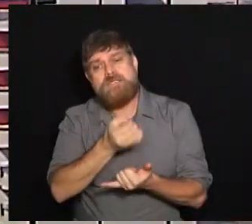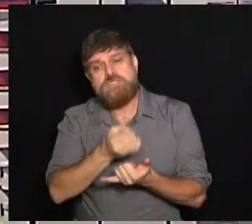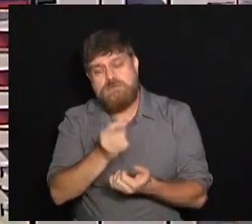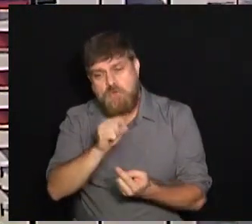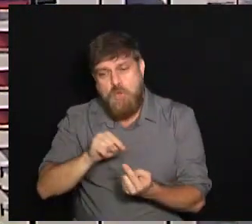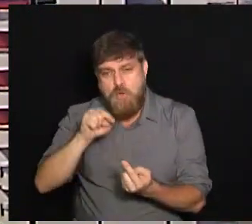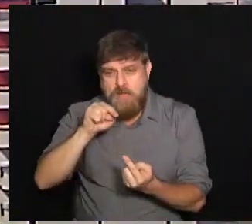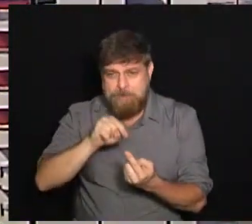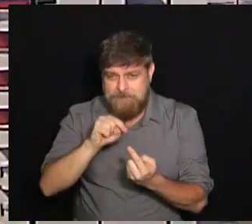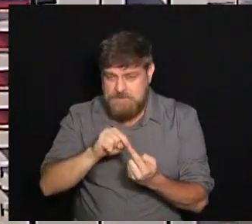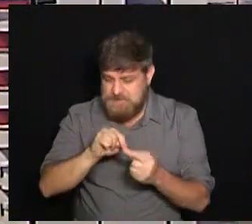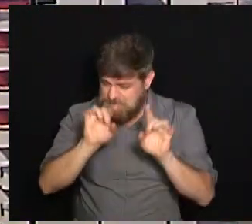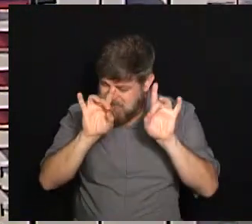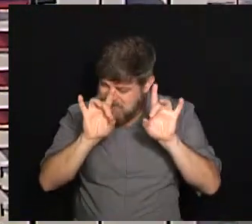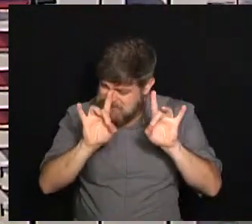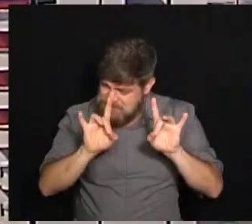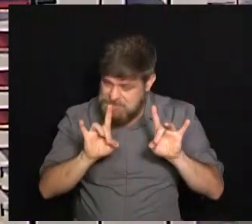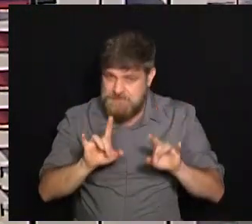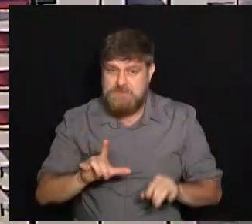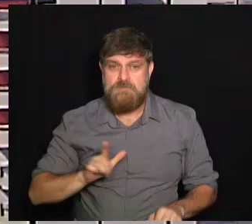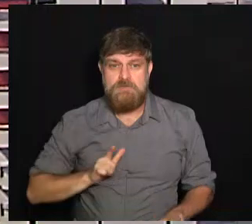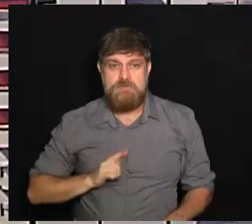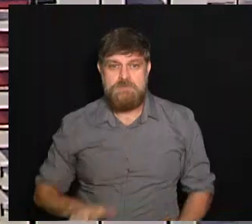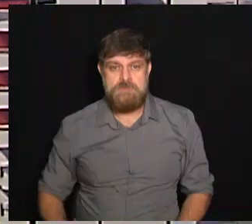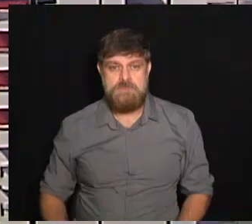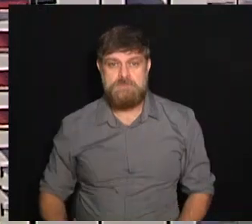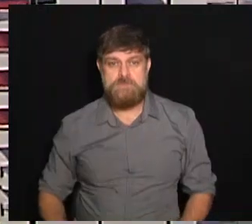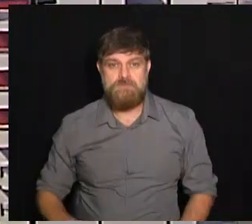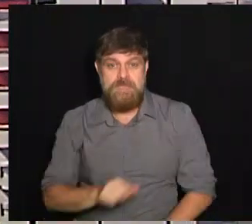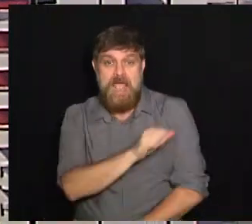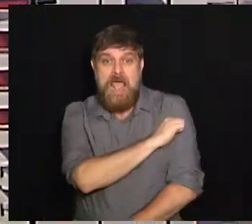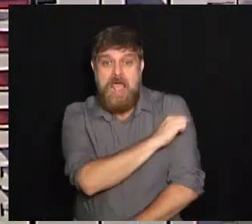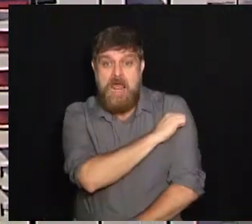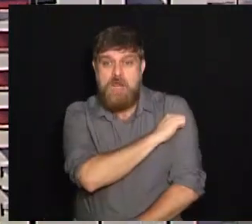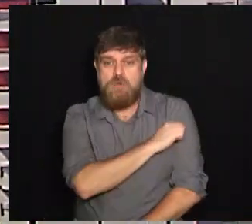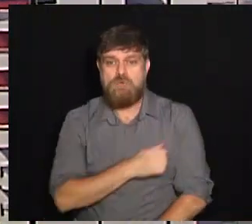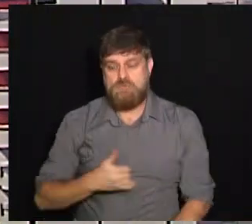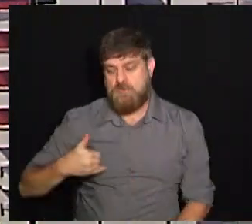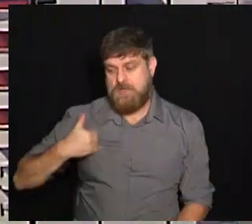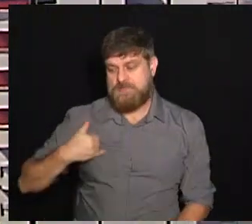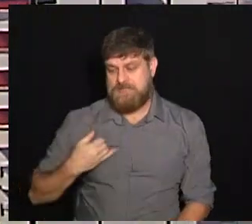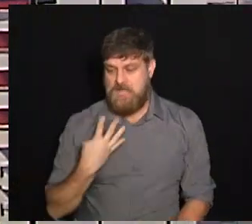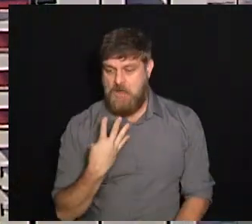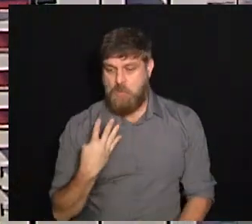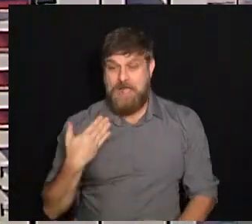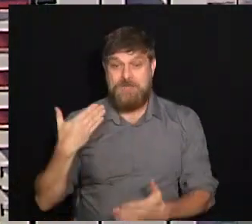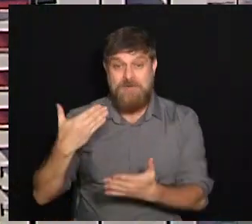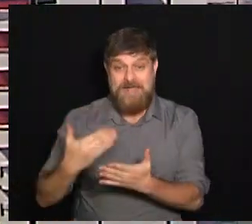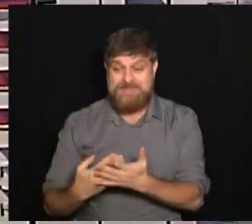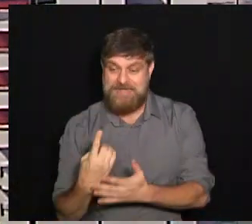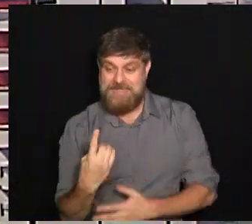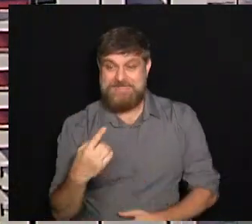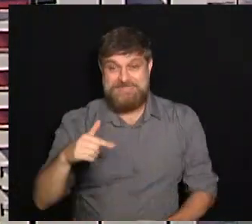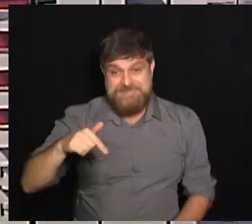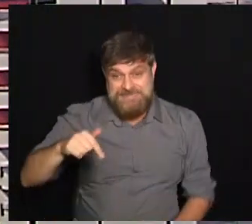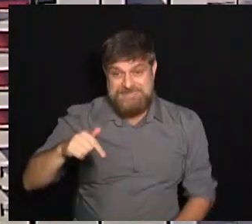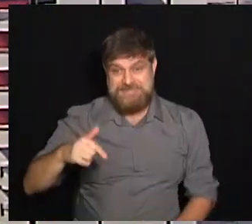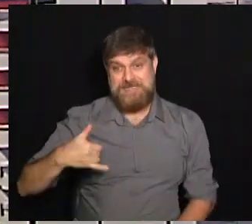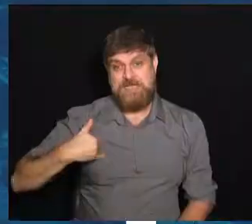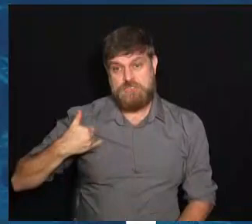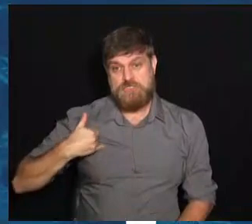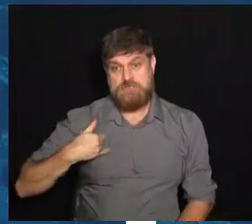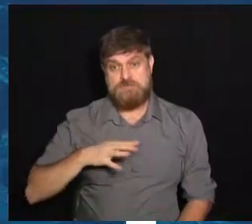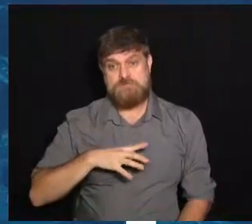destinado exclusivamente ao transporte de estudantes na faixa etária de 4 a 17 anos aqui em